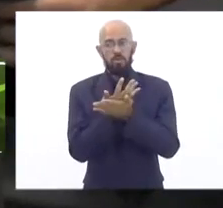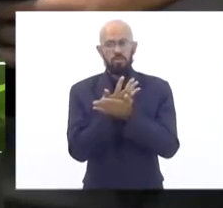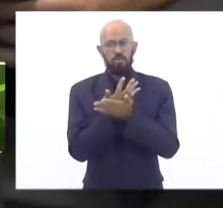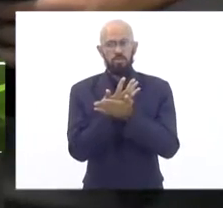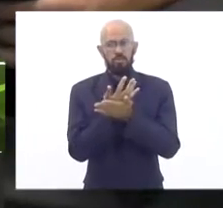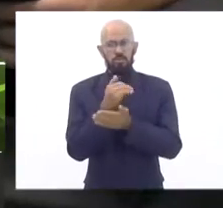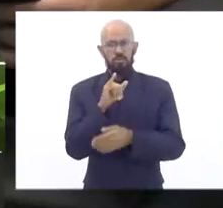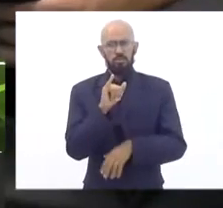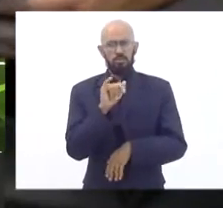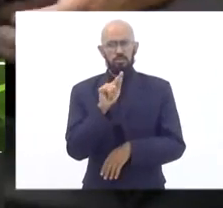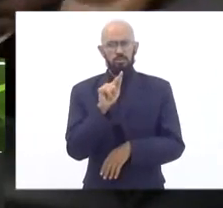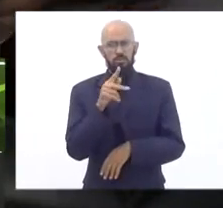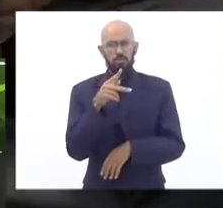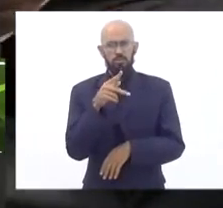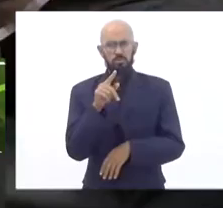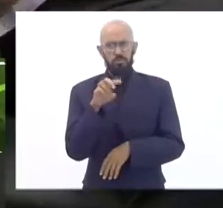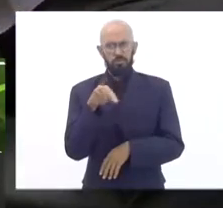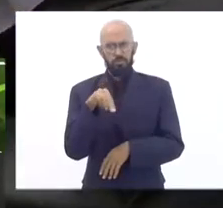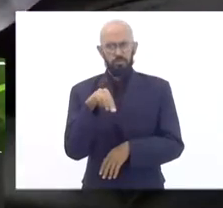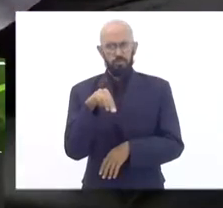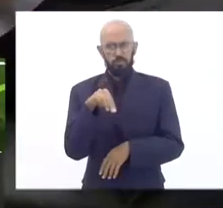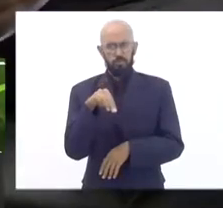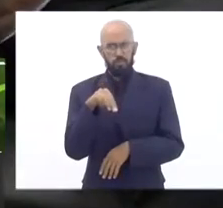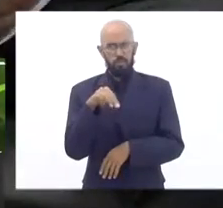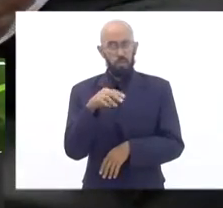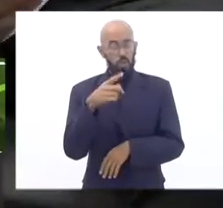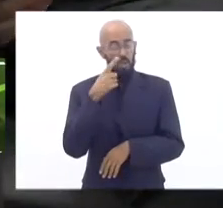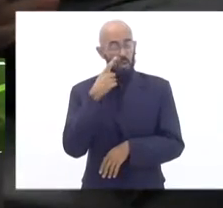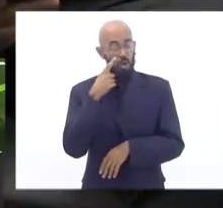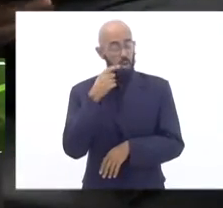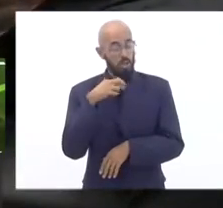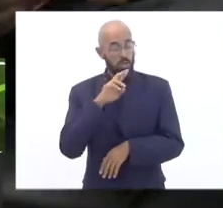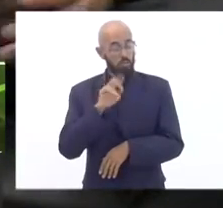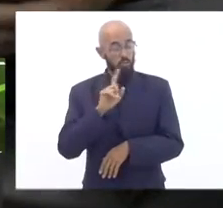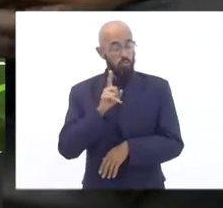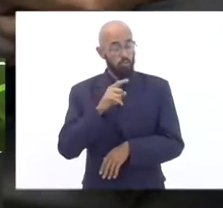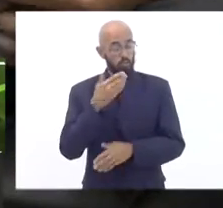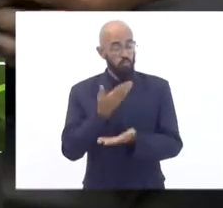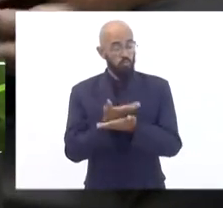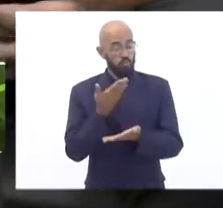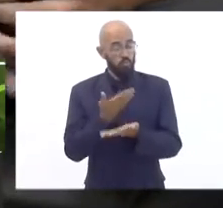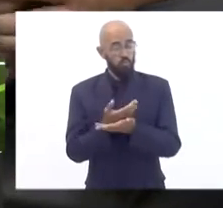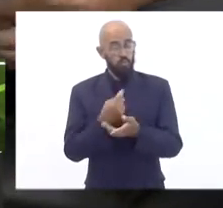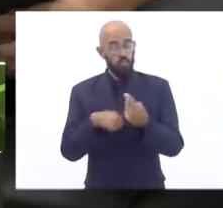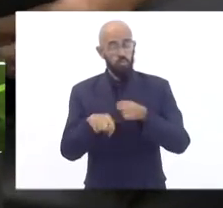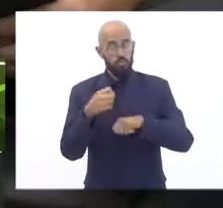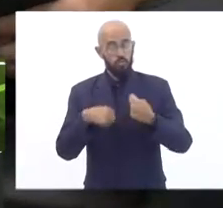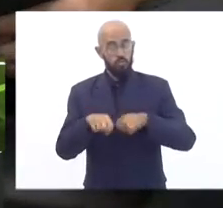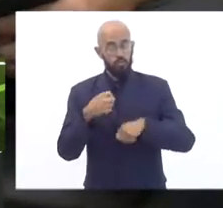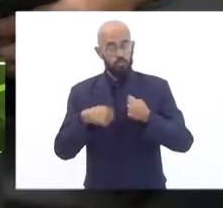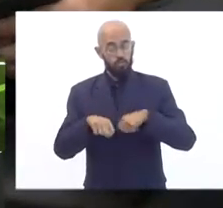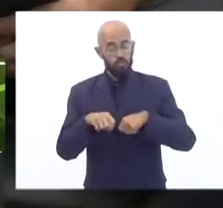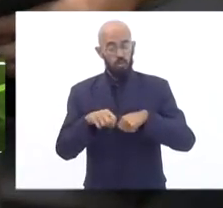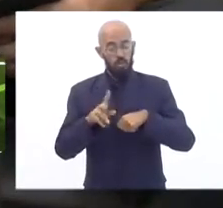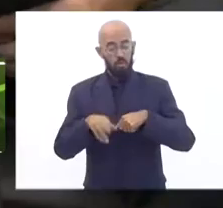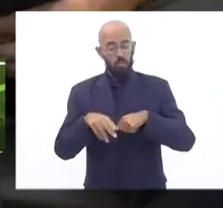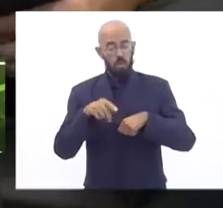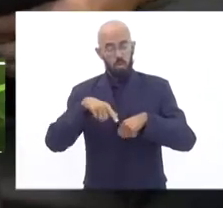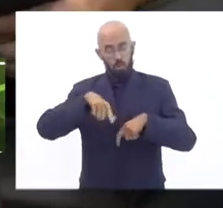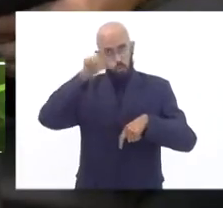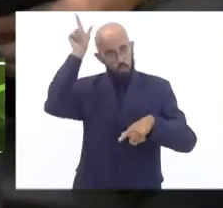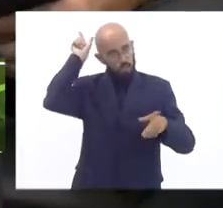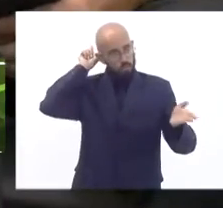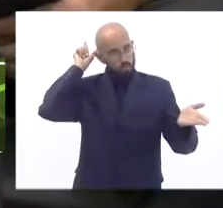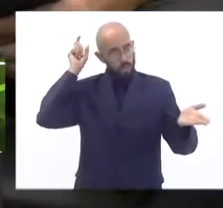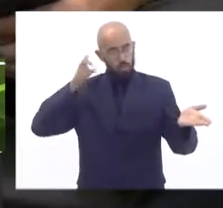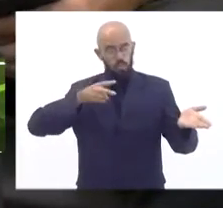olha que não sou uma estudiosa da economia, como o deputado Luiz Paulo e o deputado Valdec. Mas, para mim, é